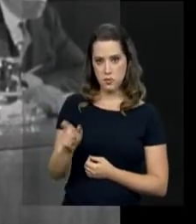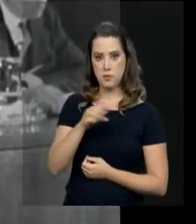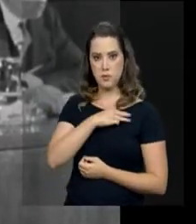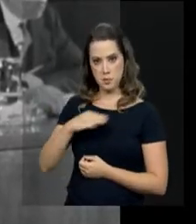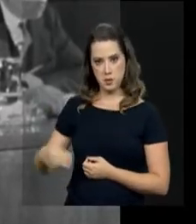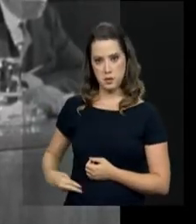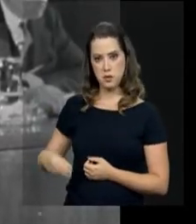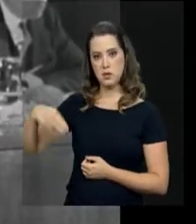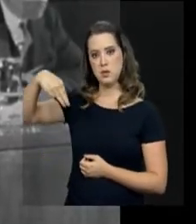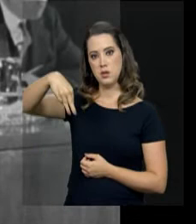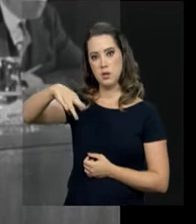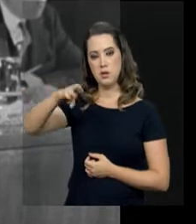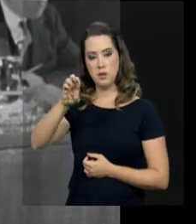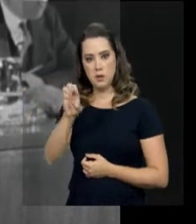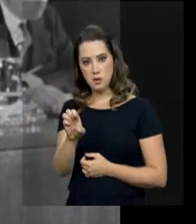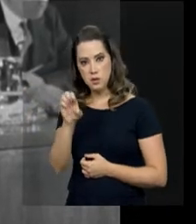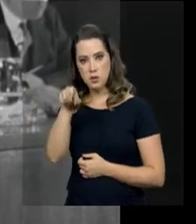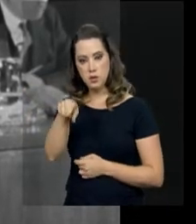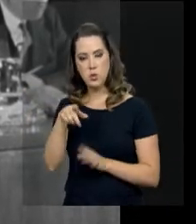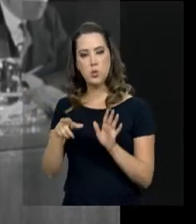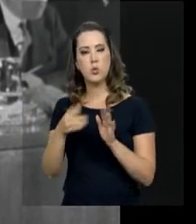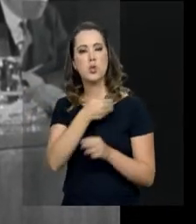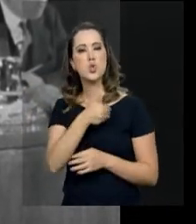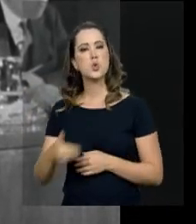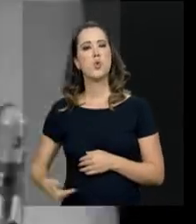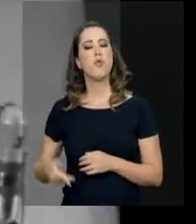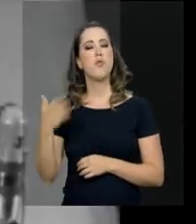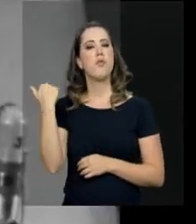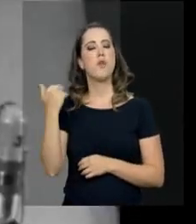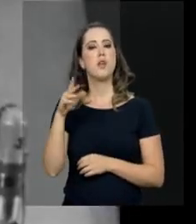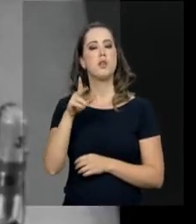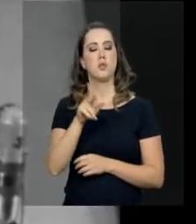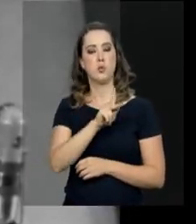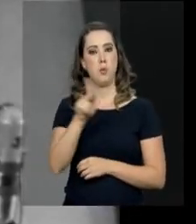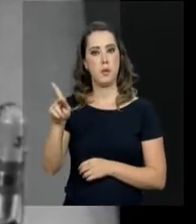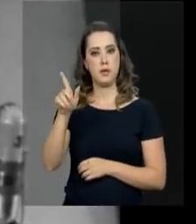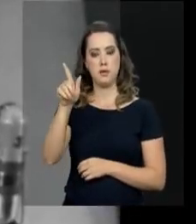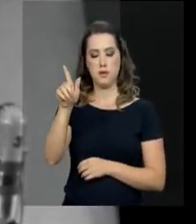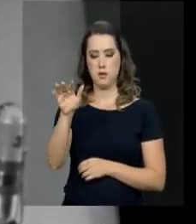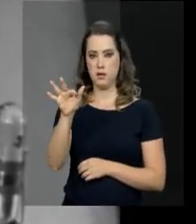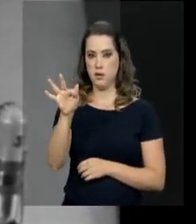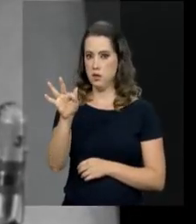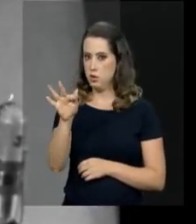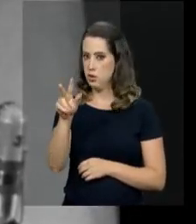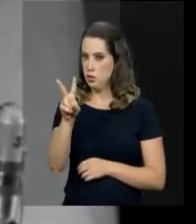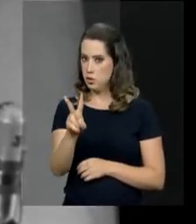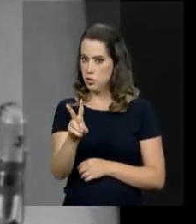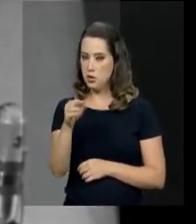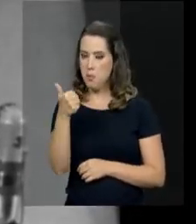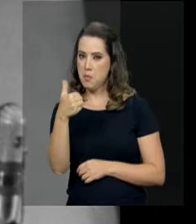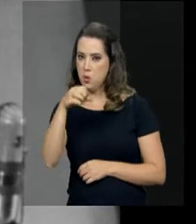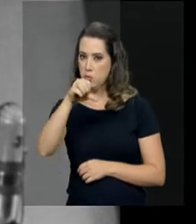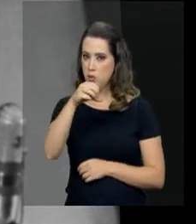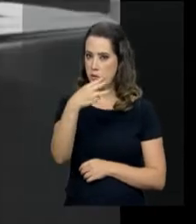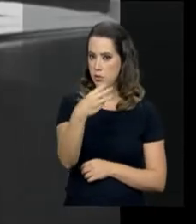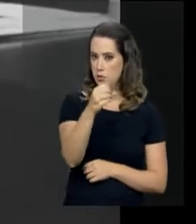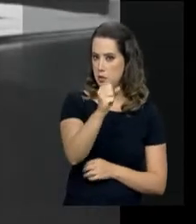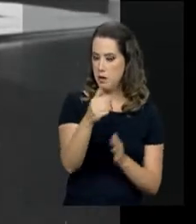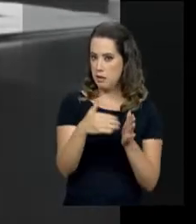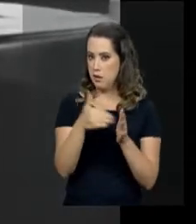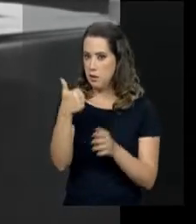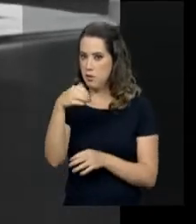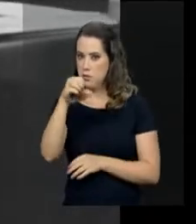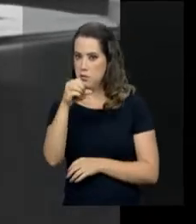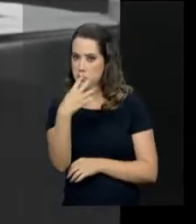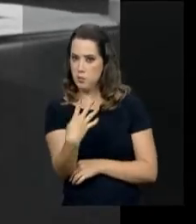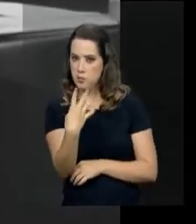Exteriores do Brasil durante o governo de Getúlio Vargas entre 1938 e 1944, antes